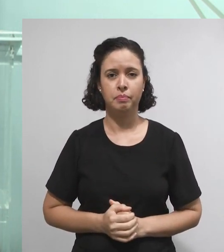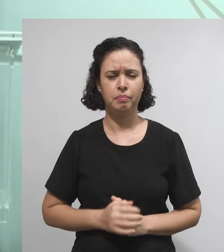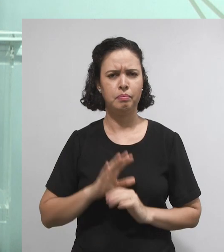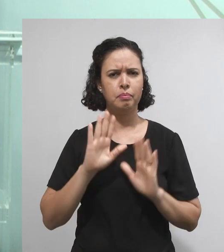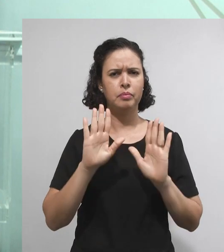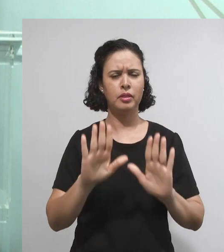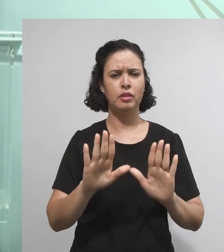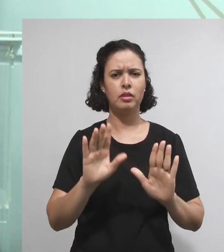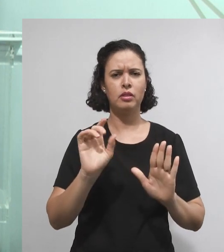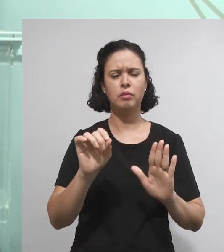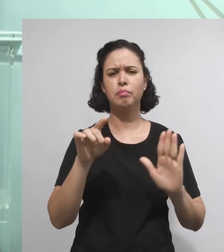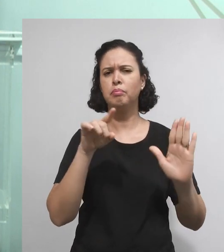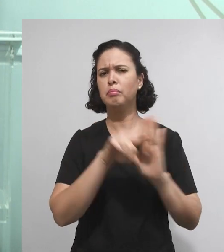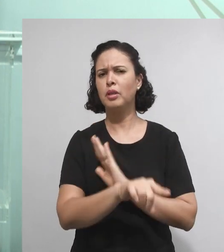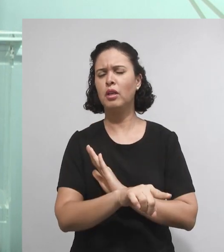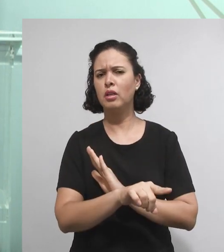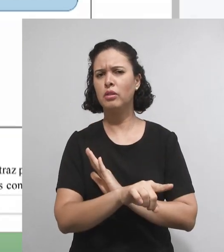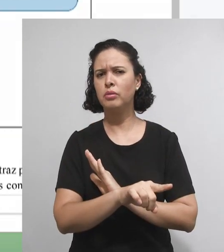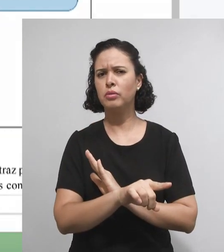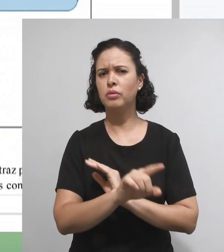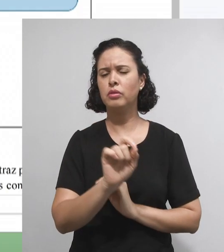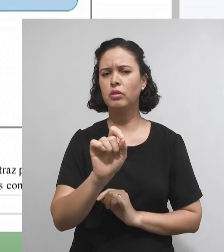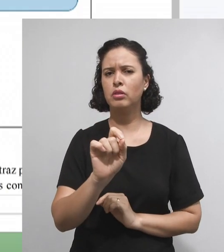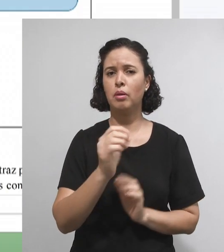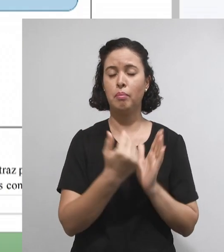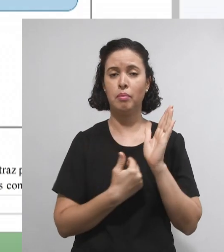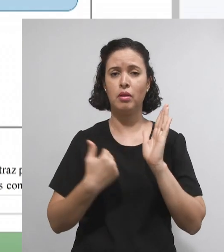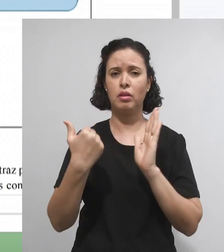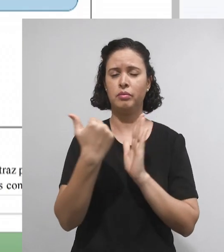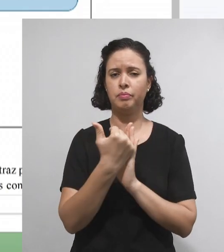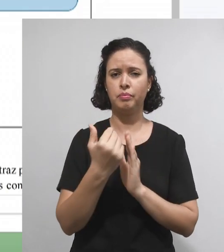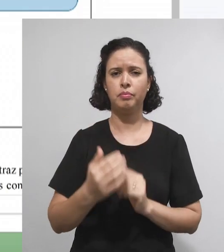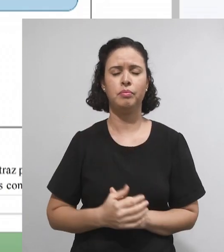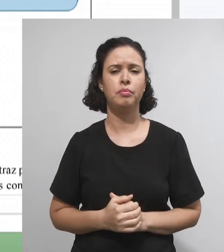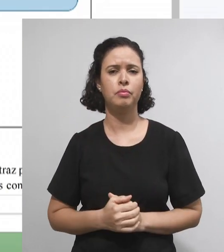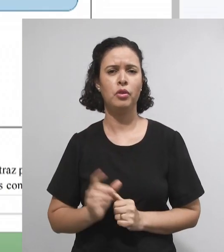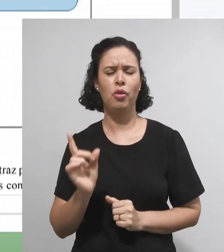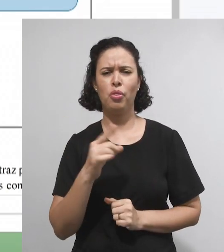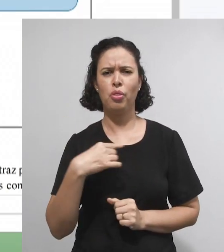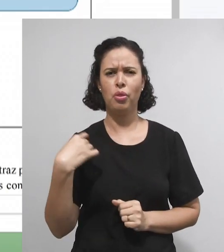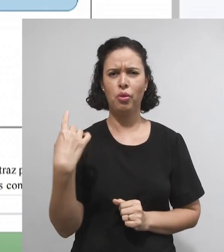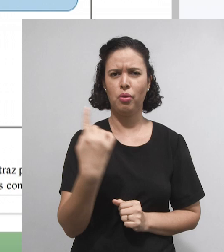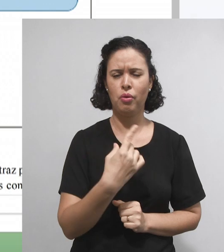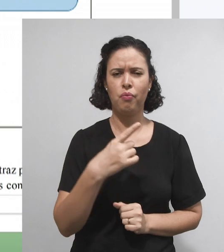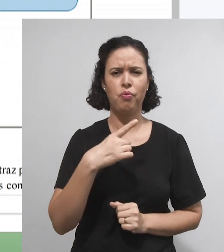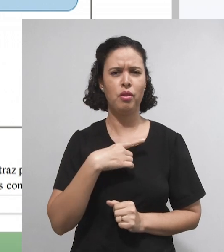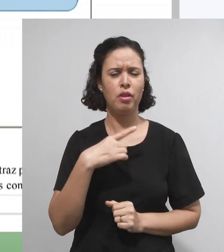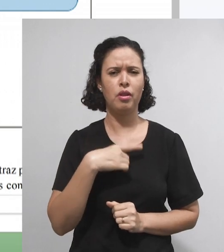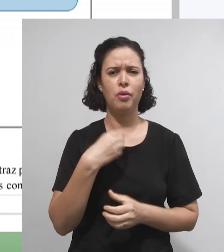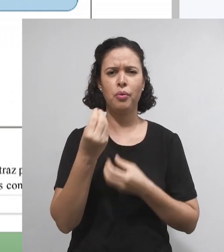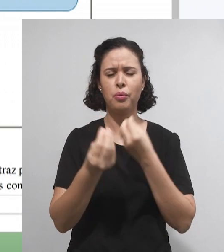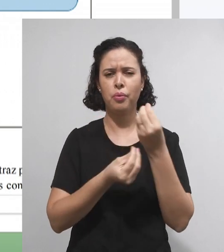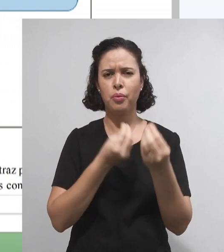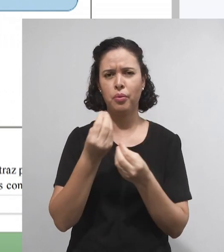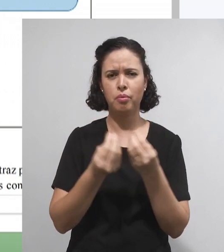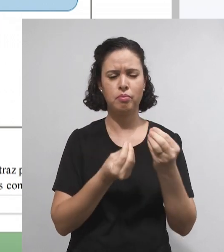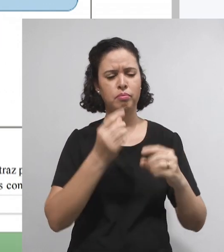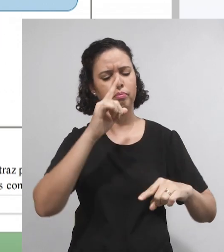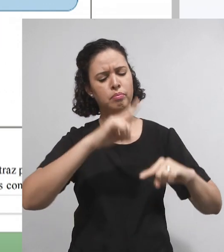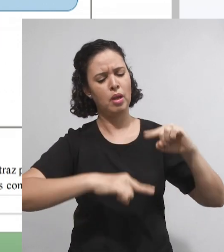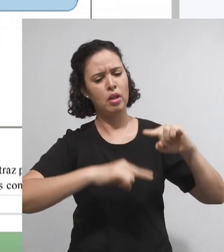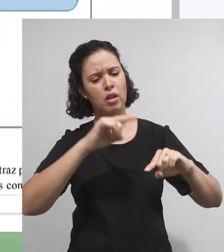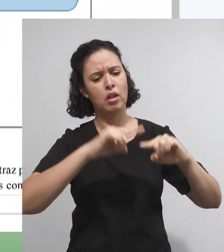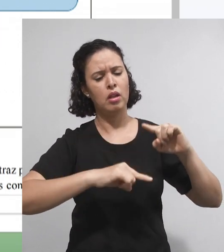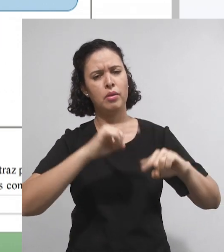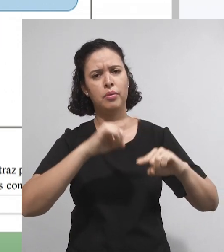a nossa questão é em que medida, né, que a gente tem esses elementos e a